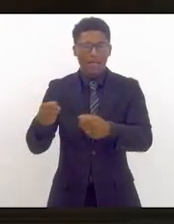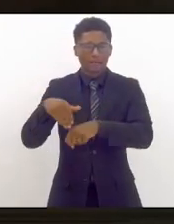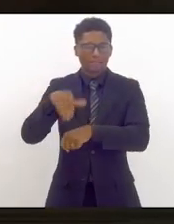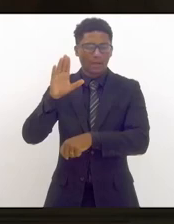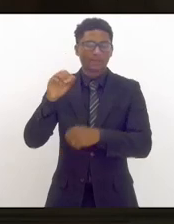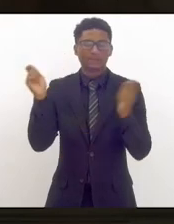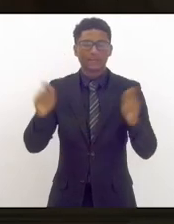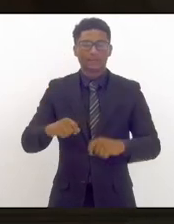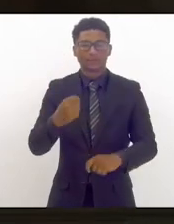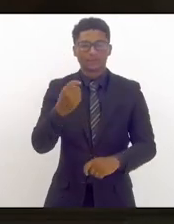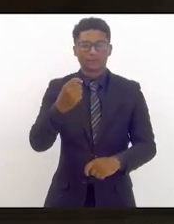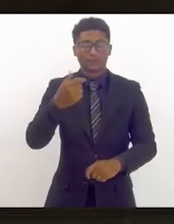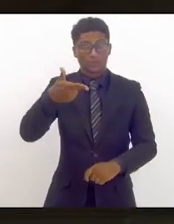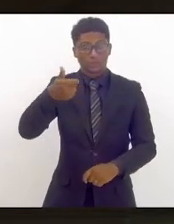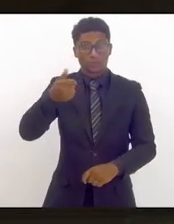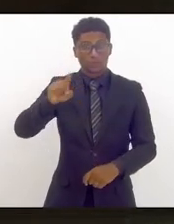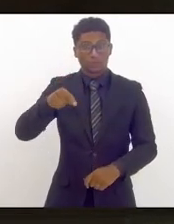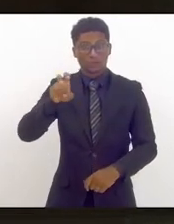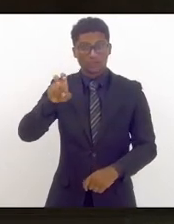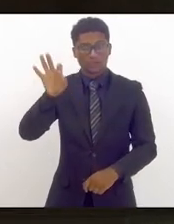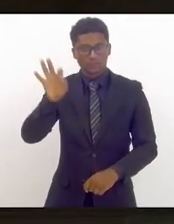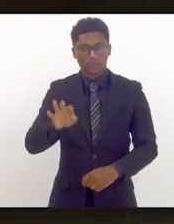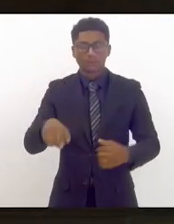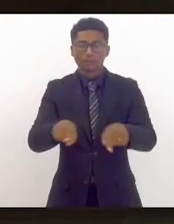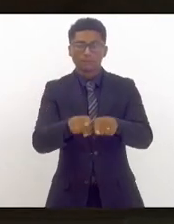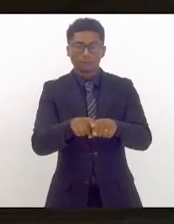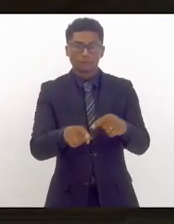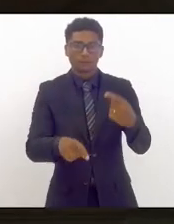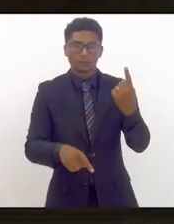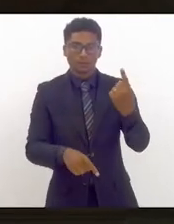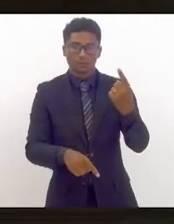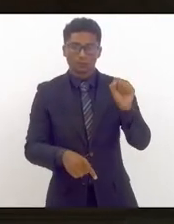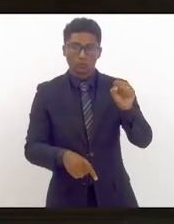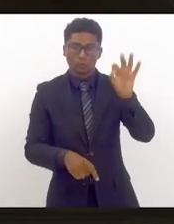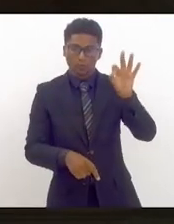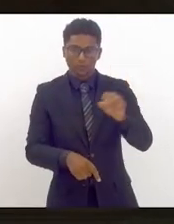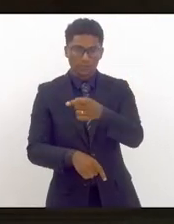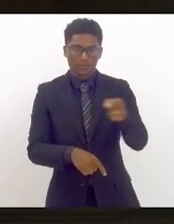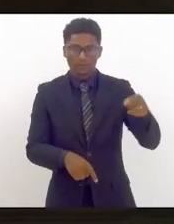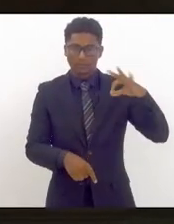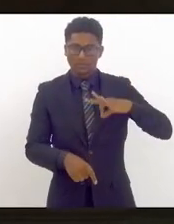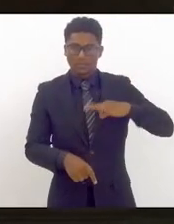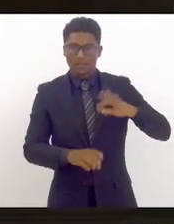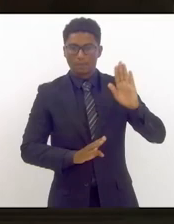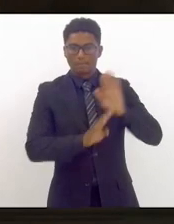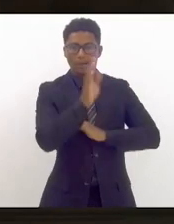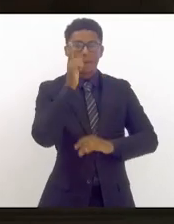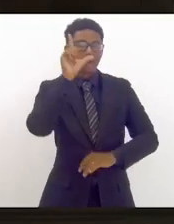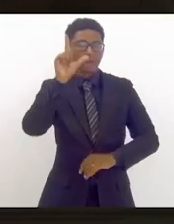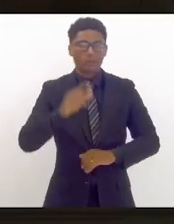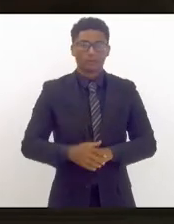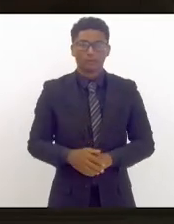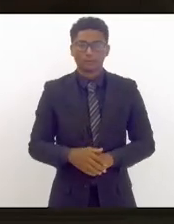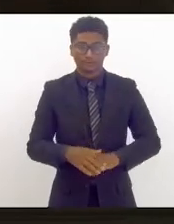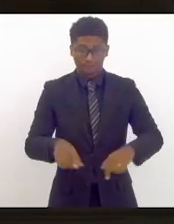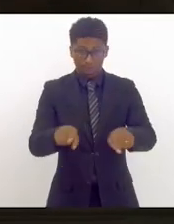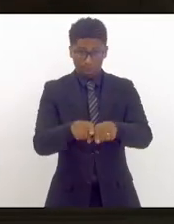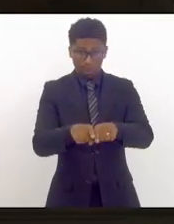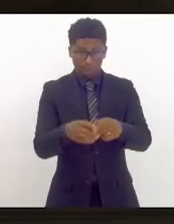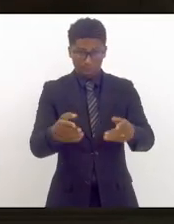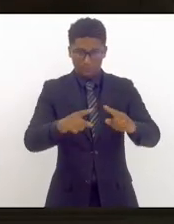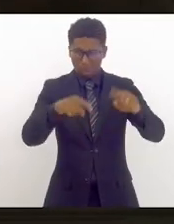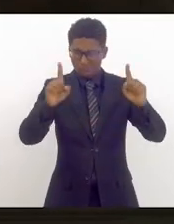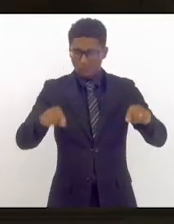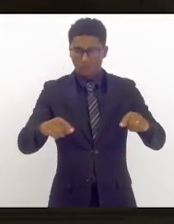também atualiza em 18% os vencimentos dos agentes. Além da valorização dos profissionais,